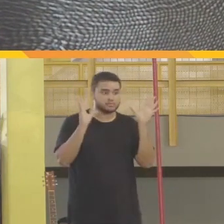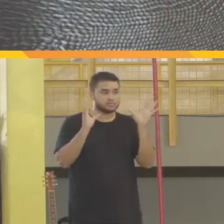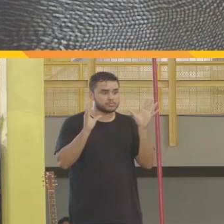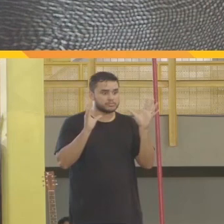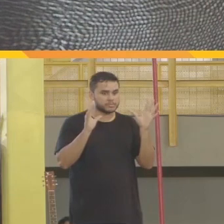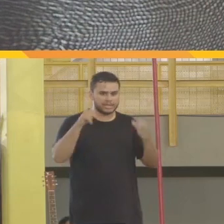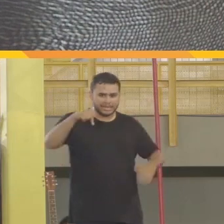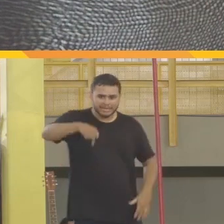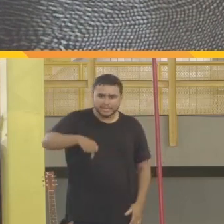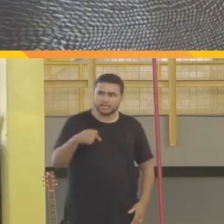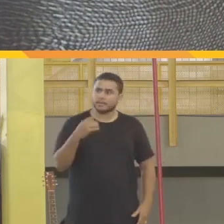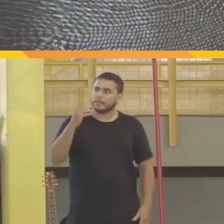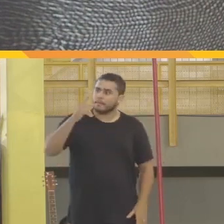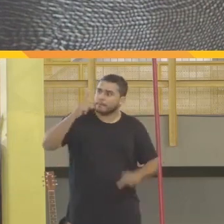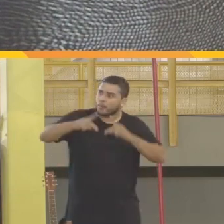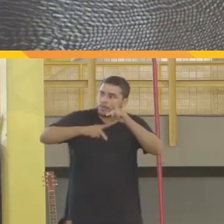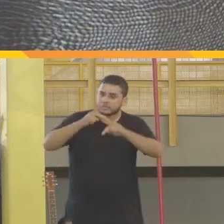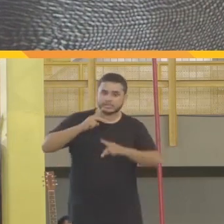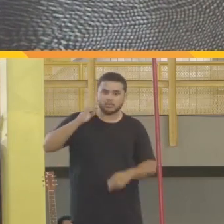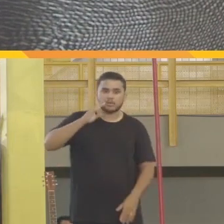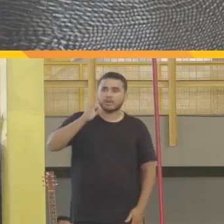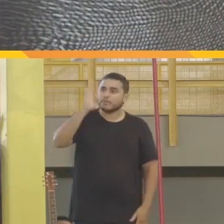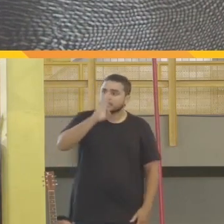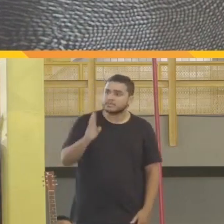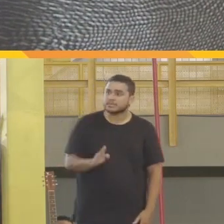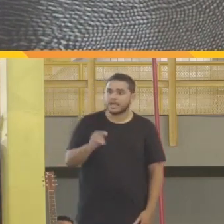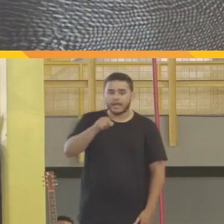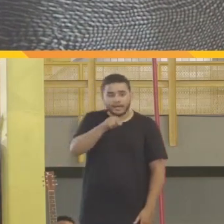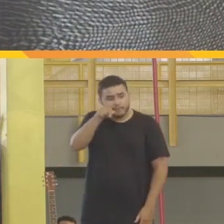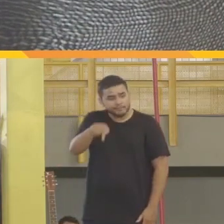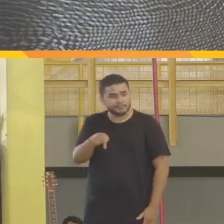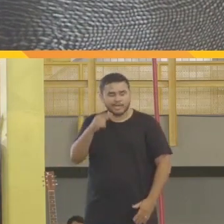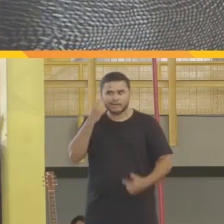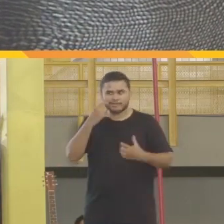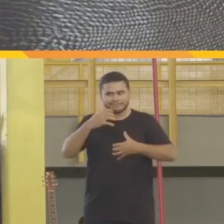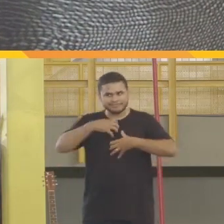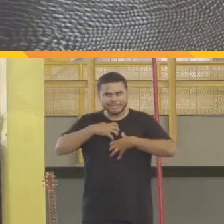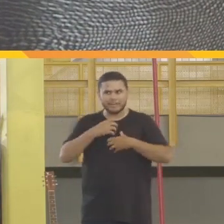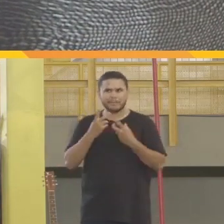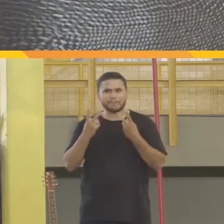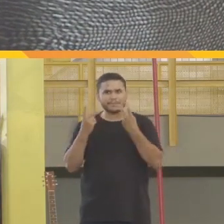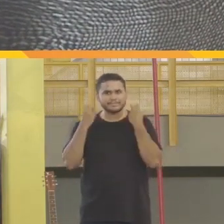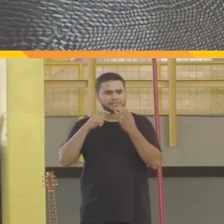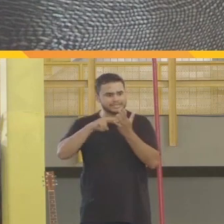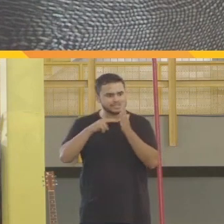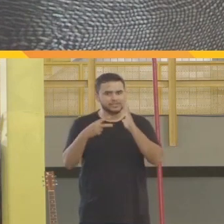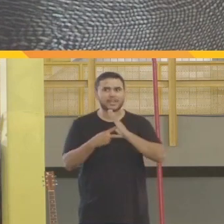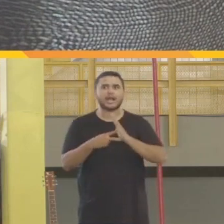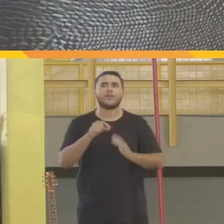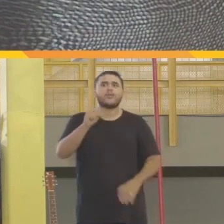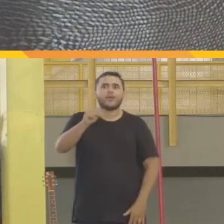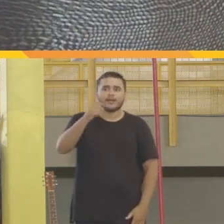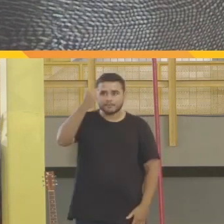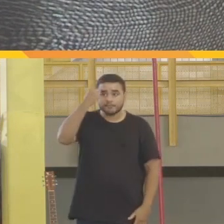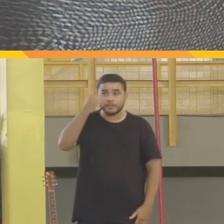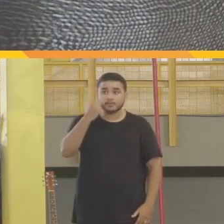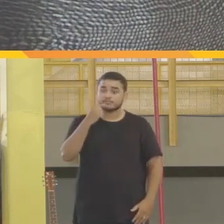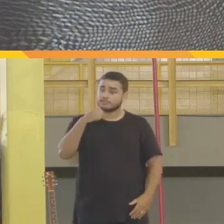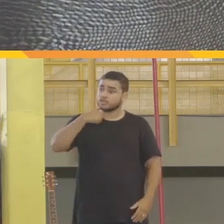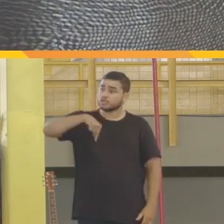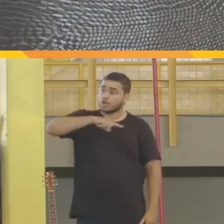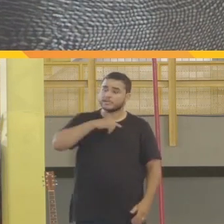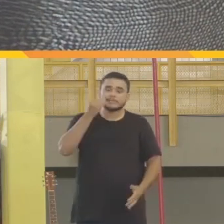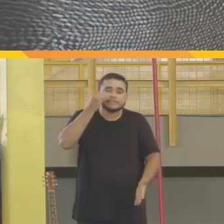nos vender, porque o que ela de fato traduz é outro significado. É o significado daquilo que